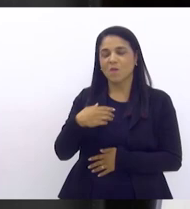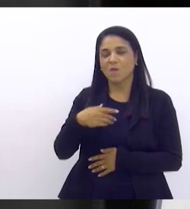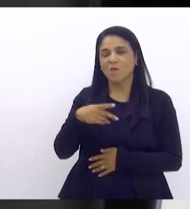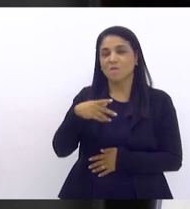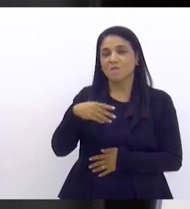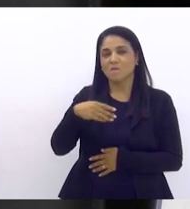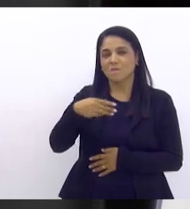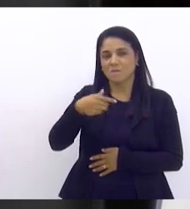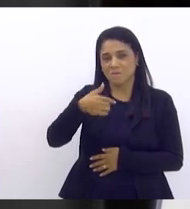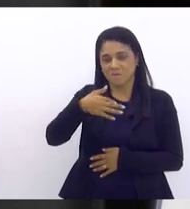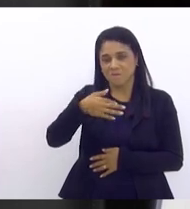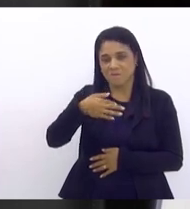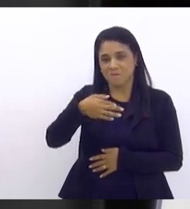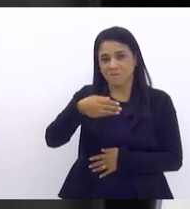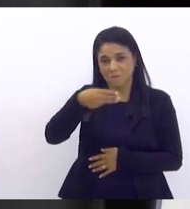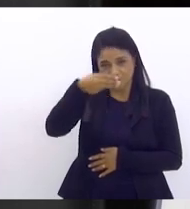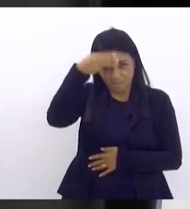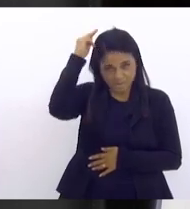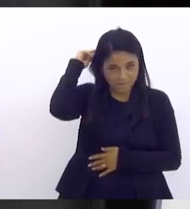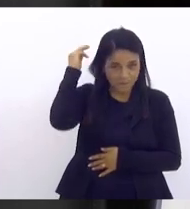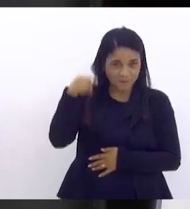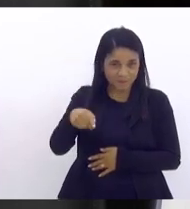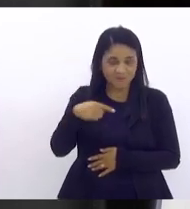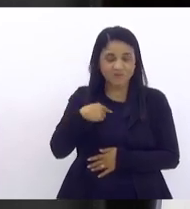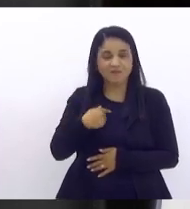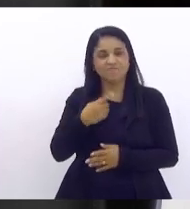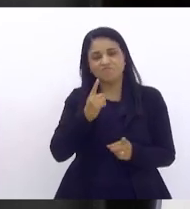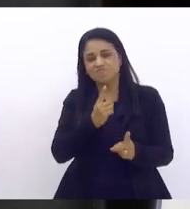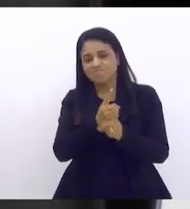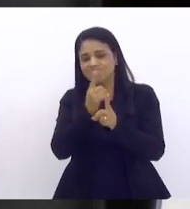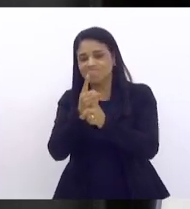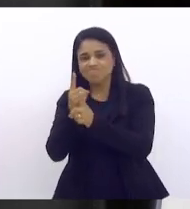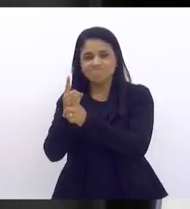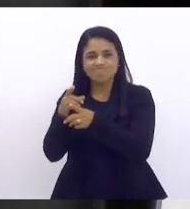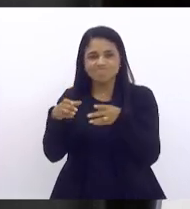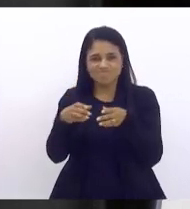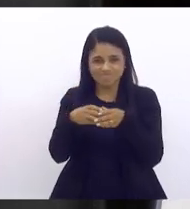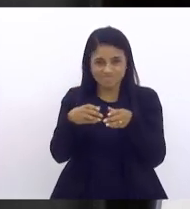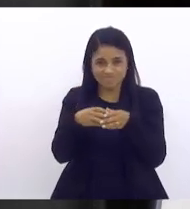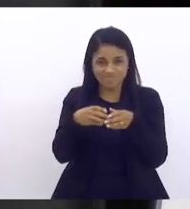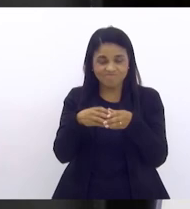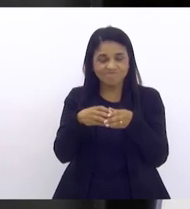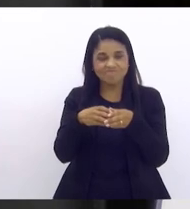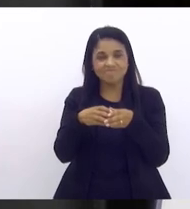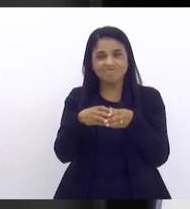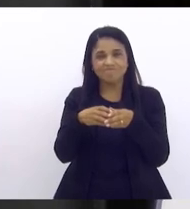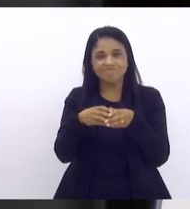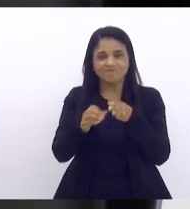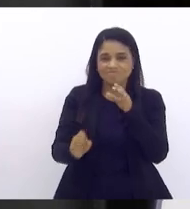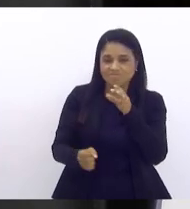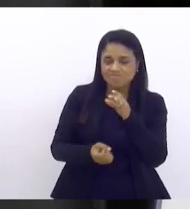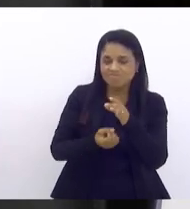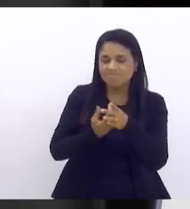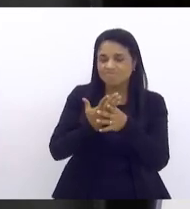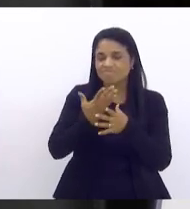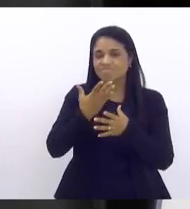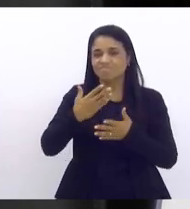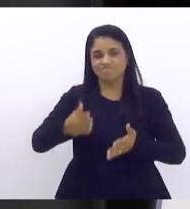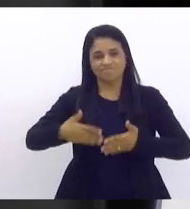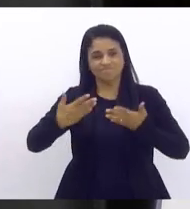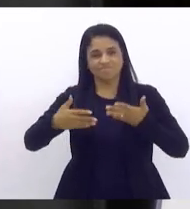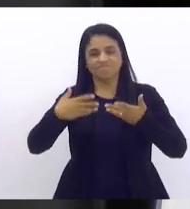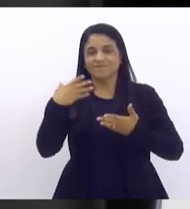Pastor, e lá, durante os encontros que a gente tinha, suscitou o desejo do